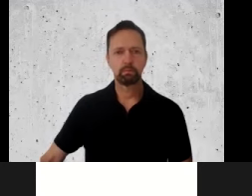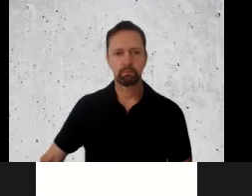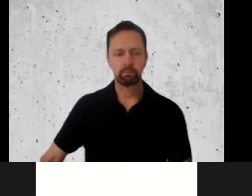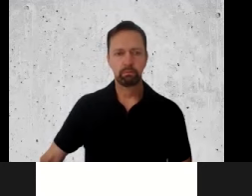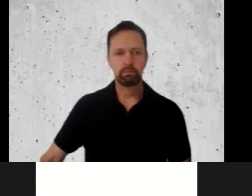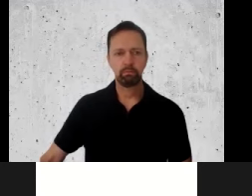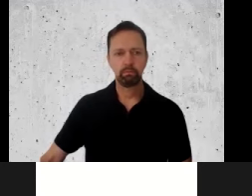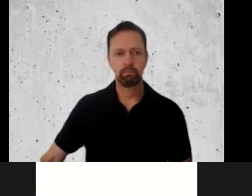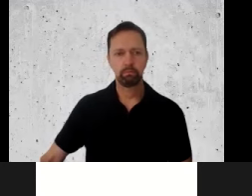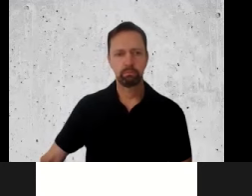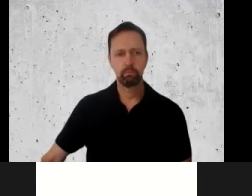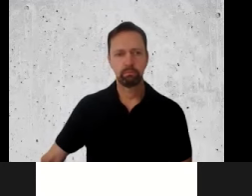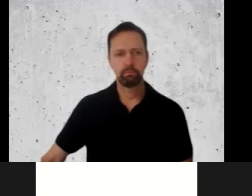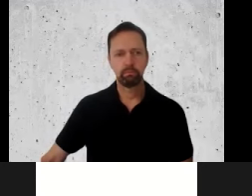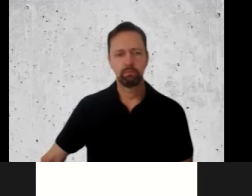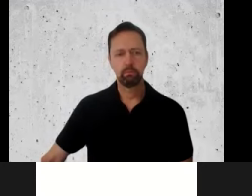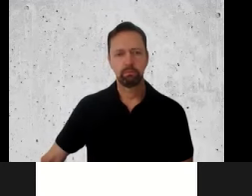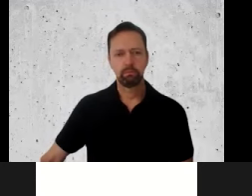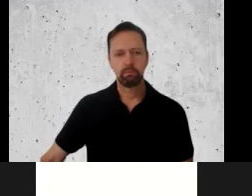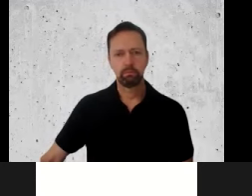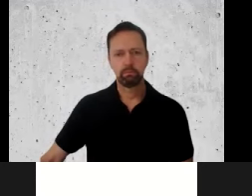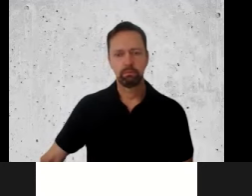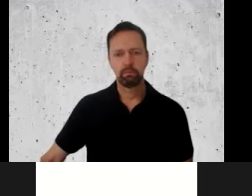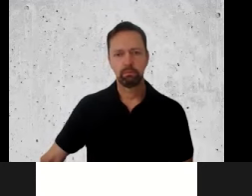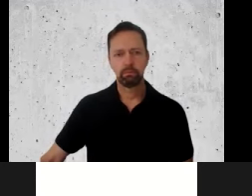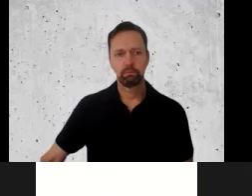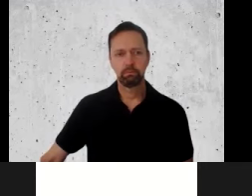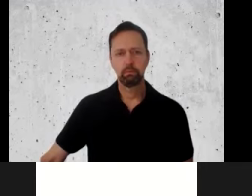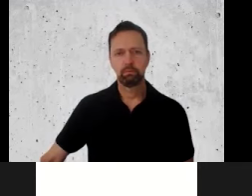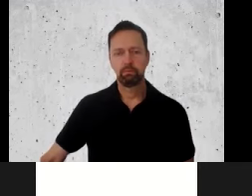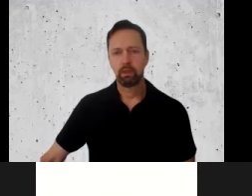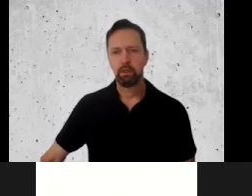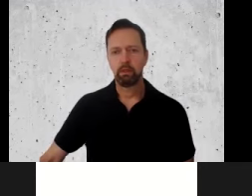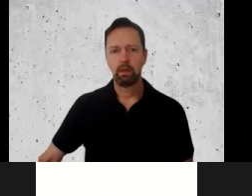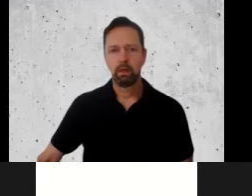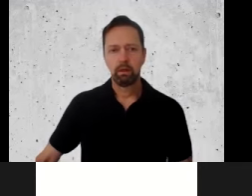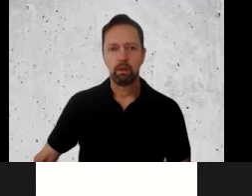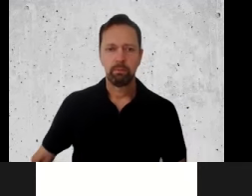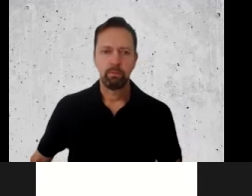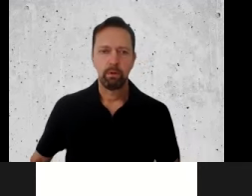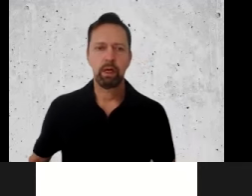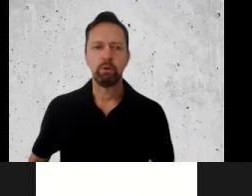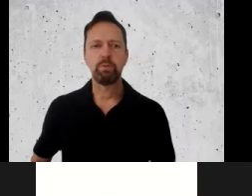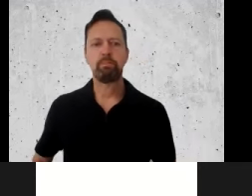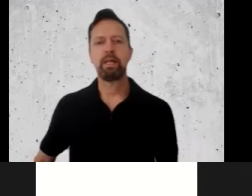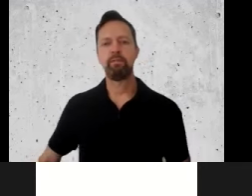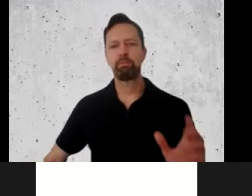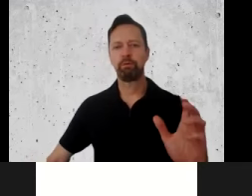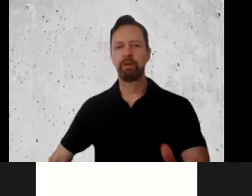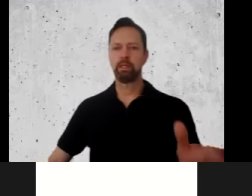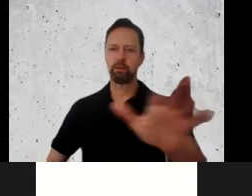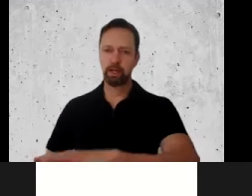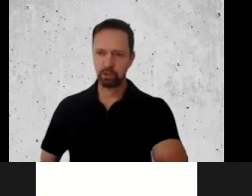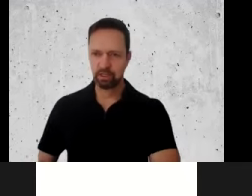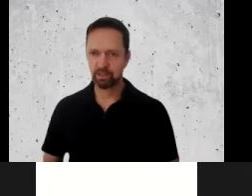que está naquele imóvel. Só respondendo em relação... Minha opinião é isso aí, em relação ao exemplo citado. Ok, última palavra